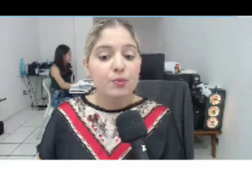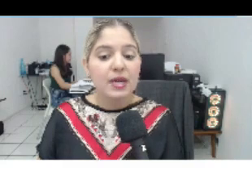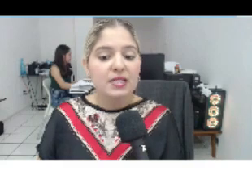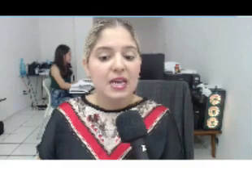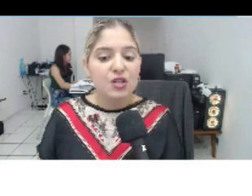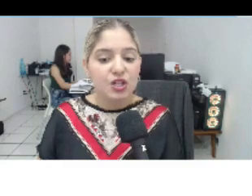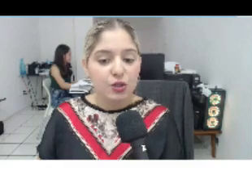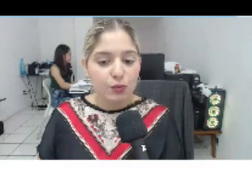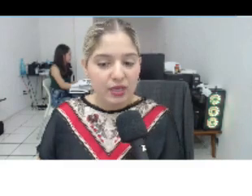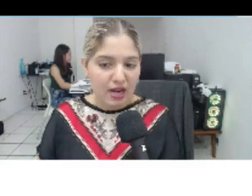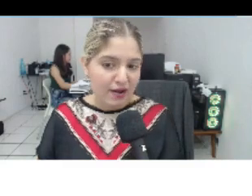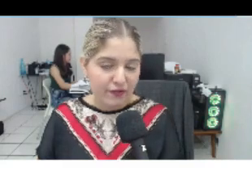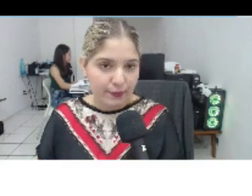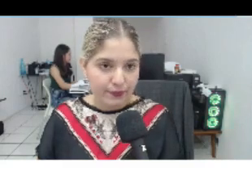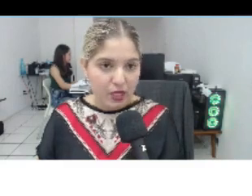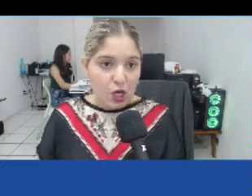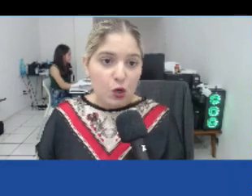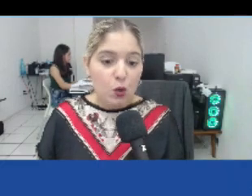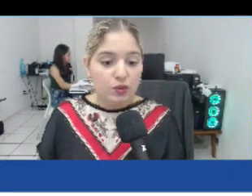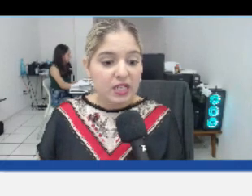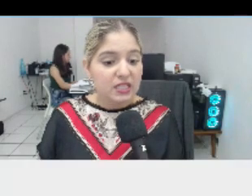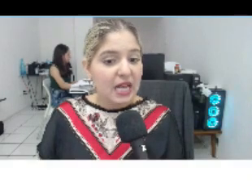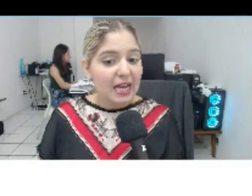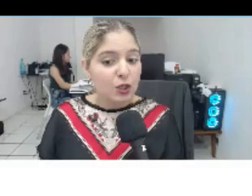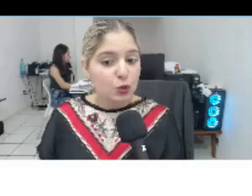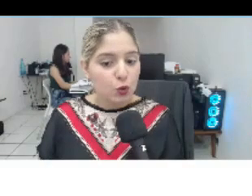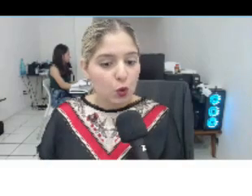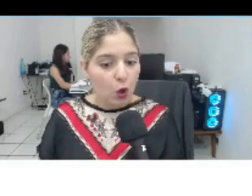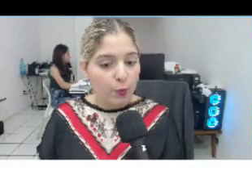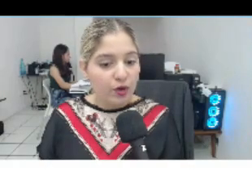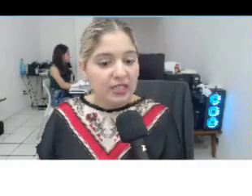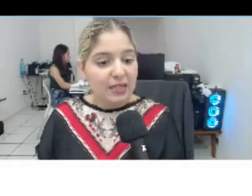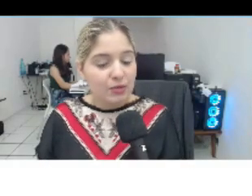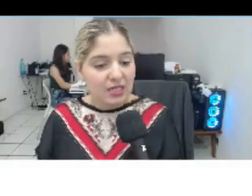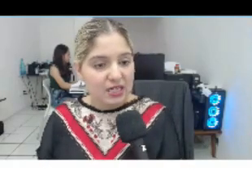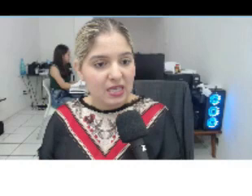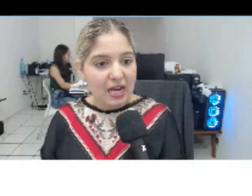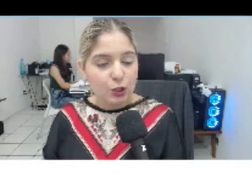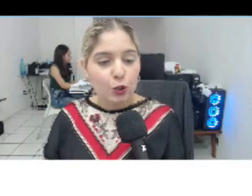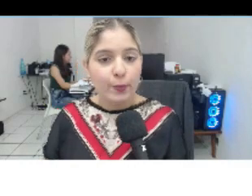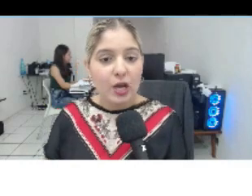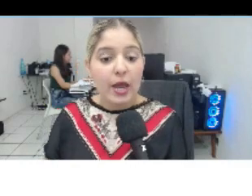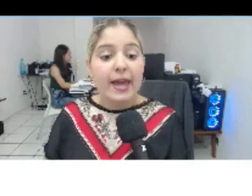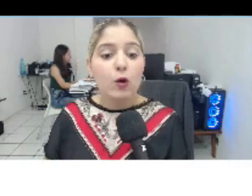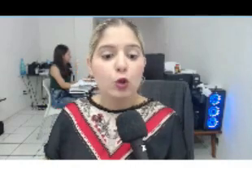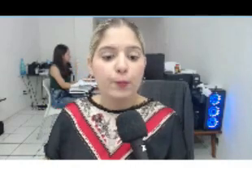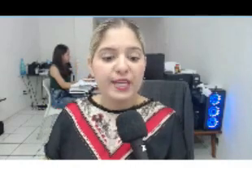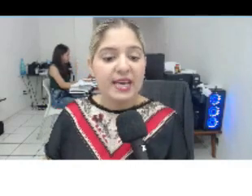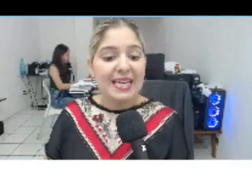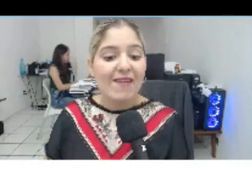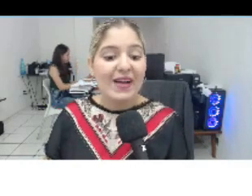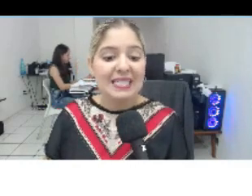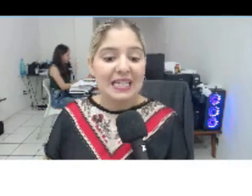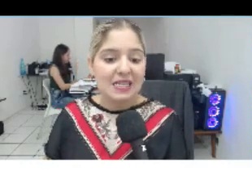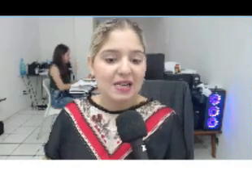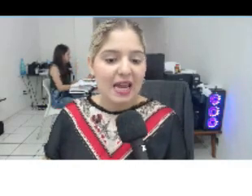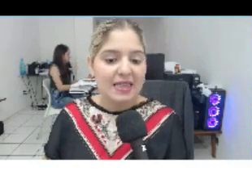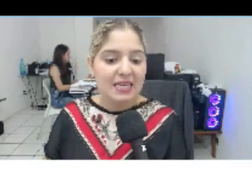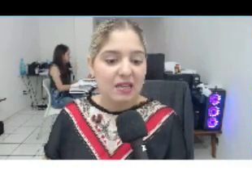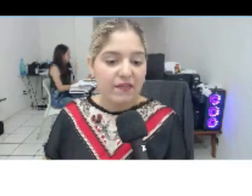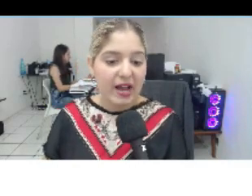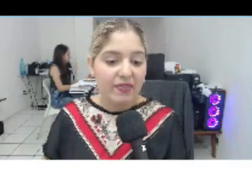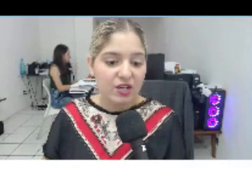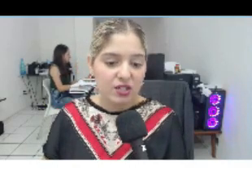mais de um mês retido no enclave. Com os destaques do Globo, temos em destaque sobre economia que a Fazenda